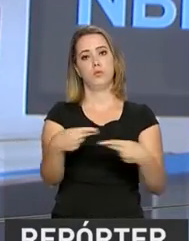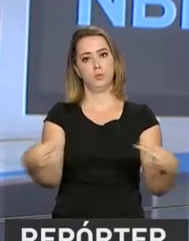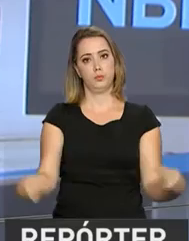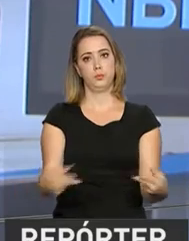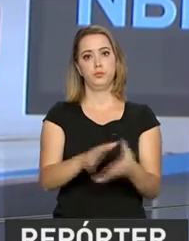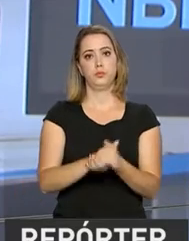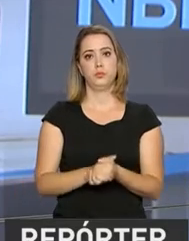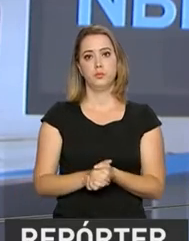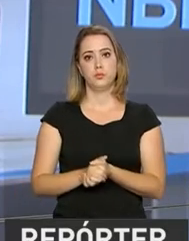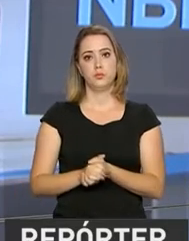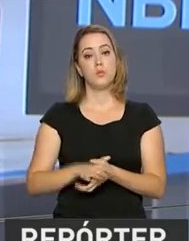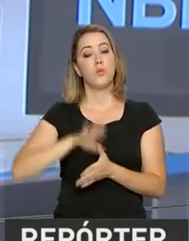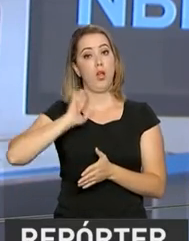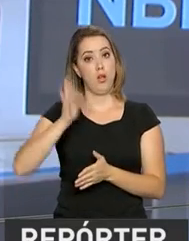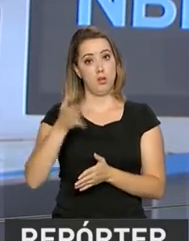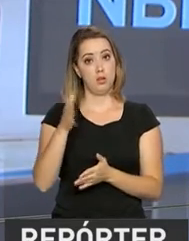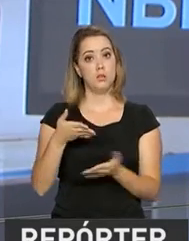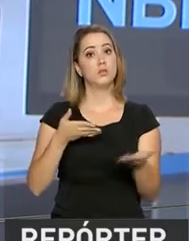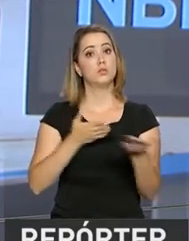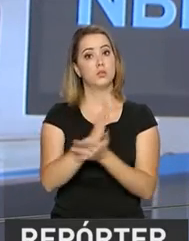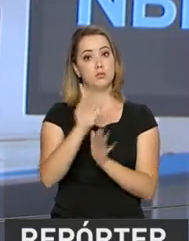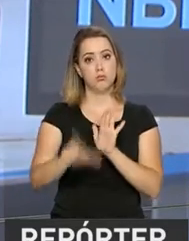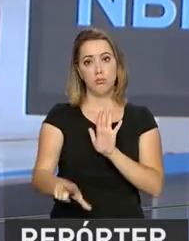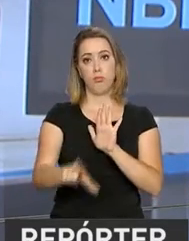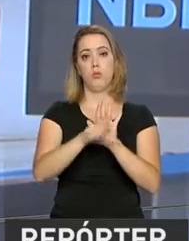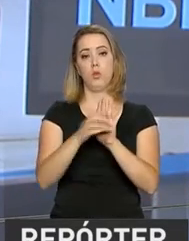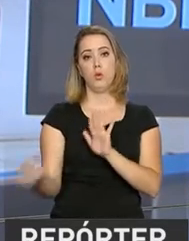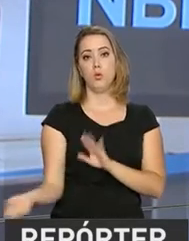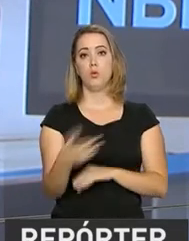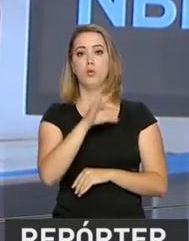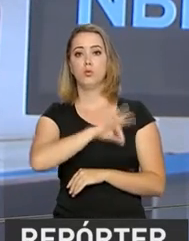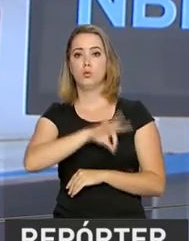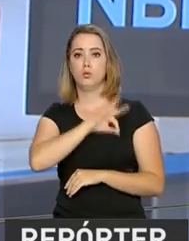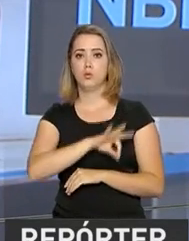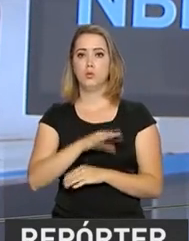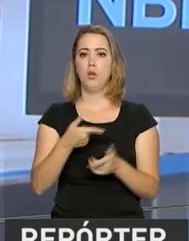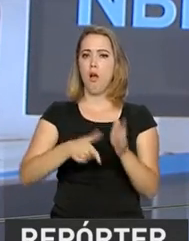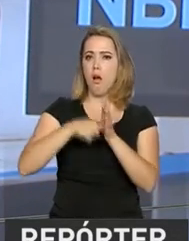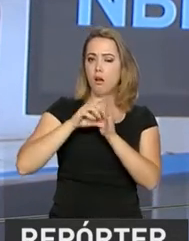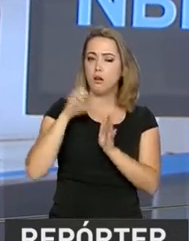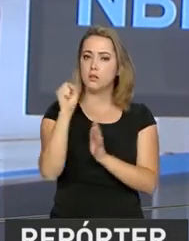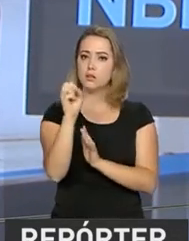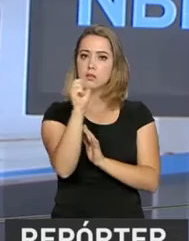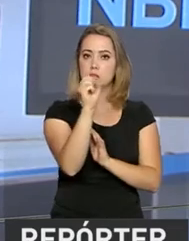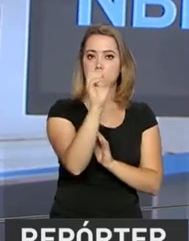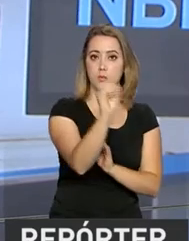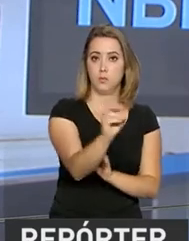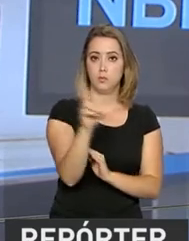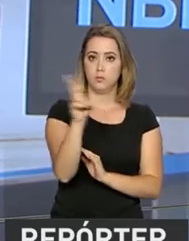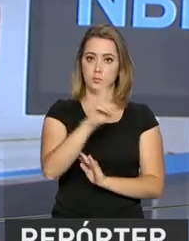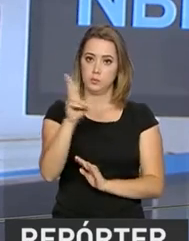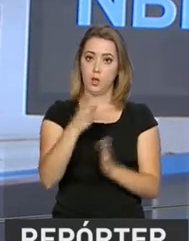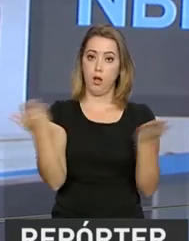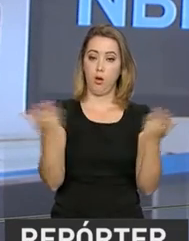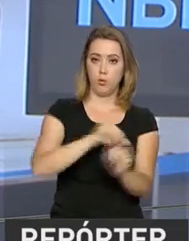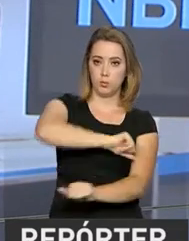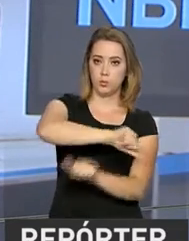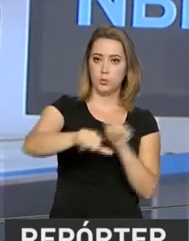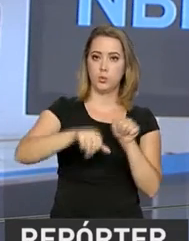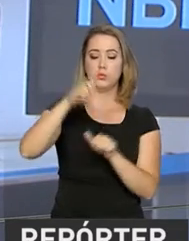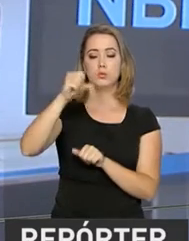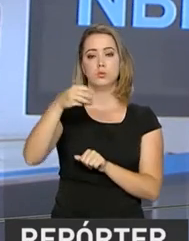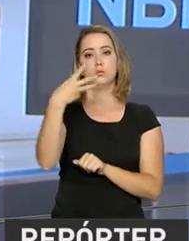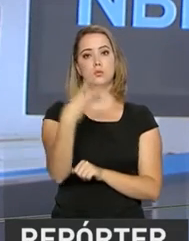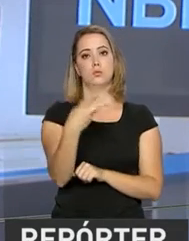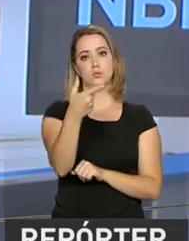está em vigor o novo salário mínimo ele passou de 280 para 937 reais o aumento deve